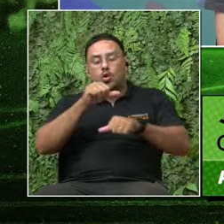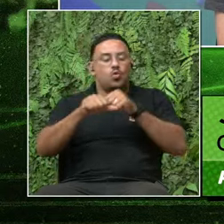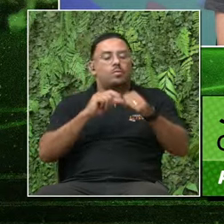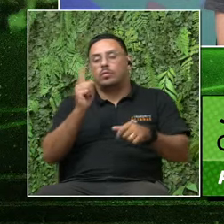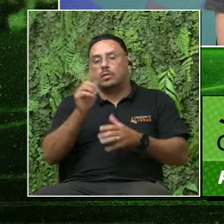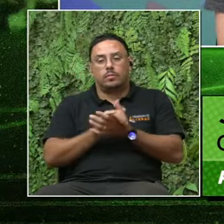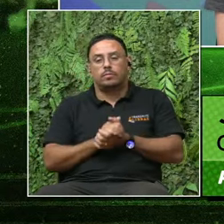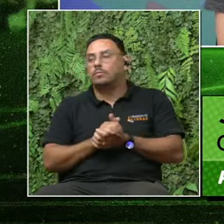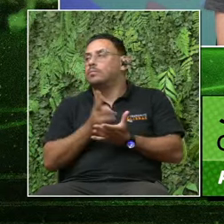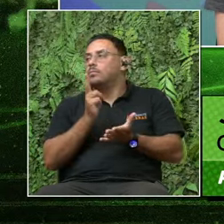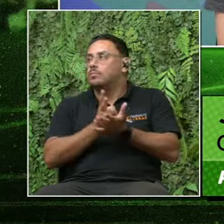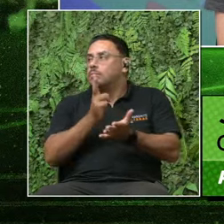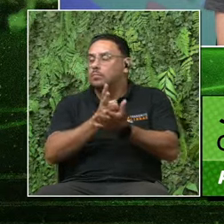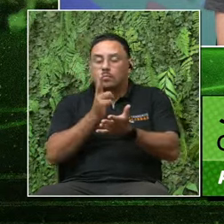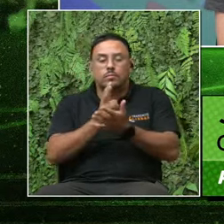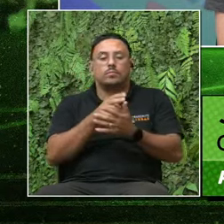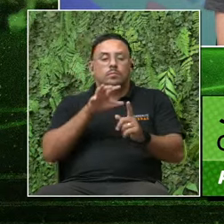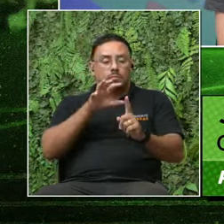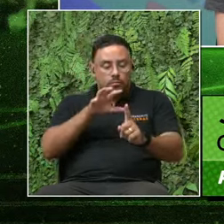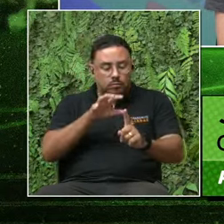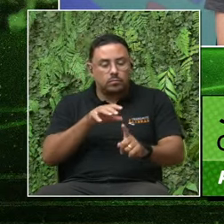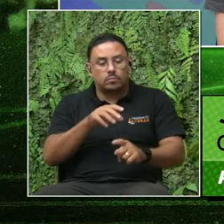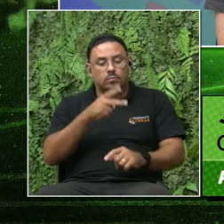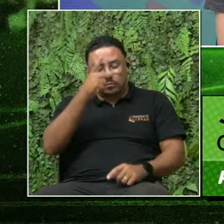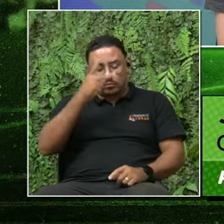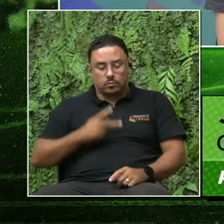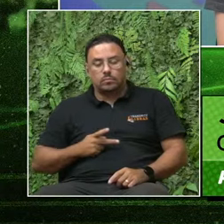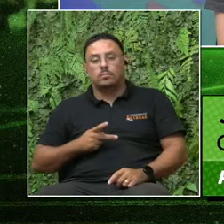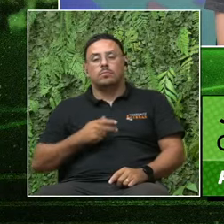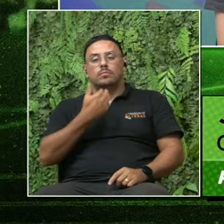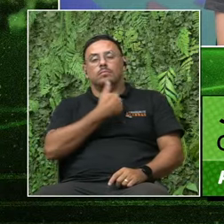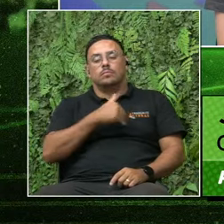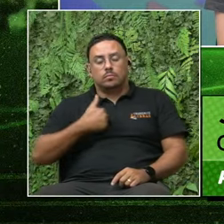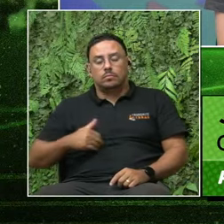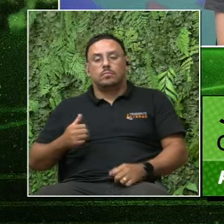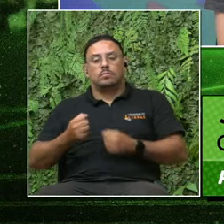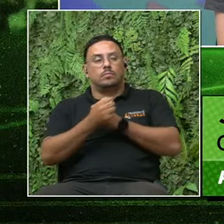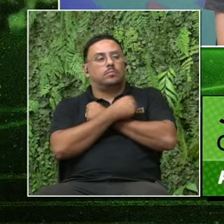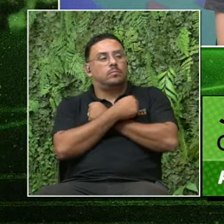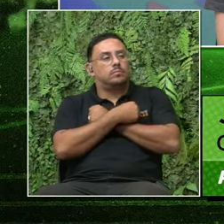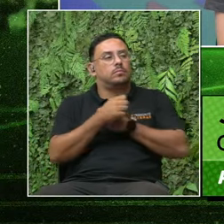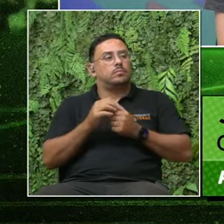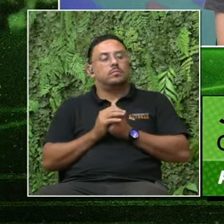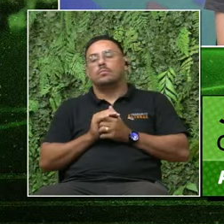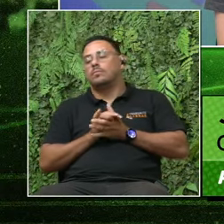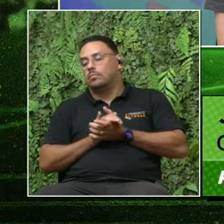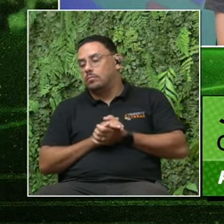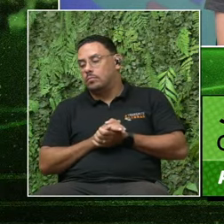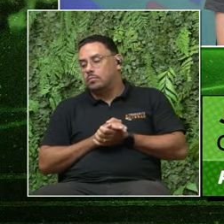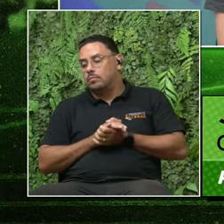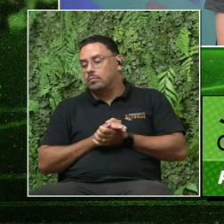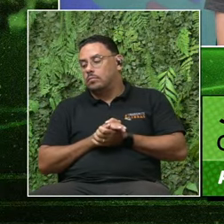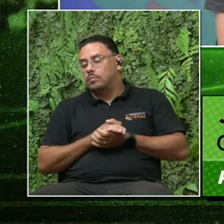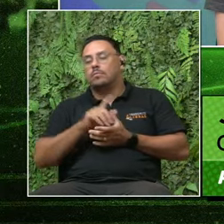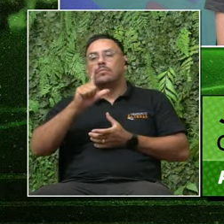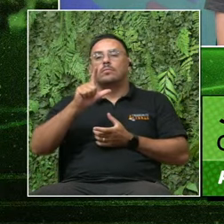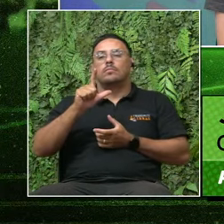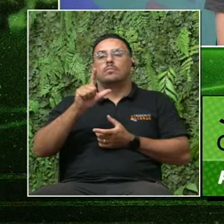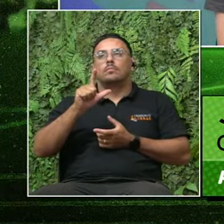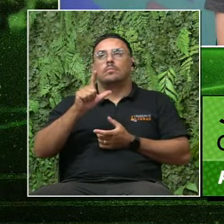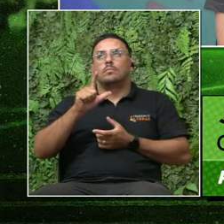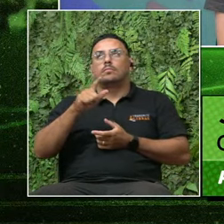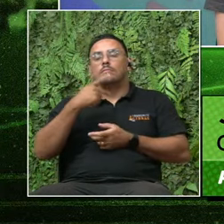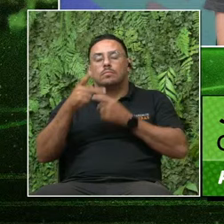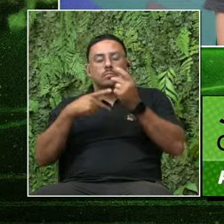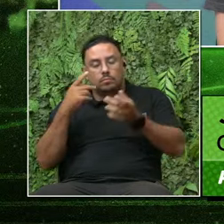de imediato continua para cima esse é o perfil do clube Atlético Mineiro um abraço o Fala galera